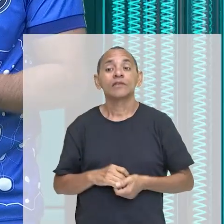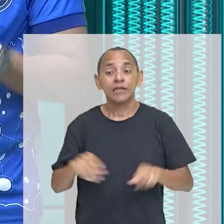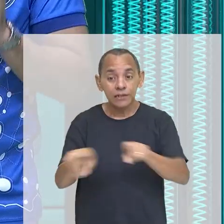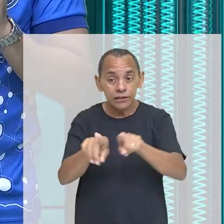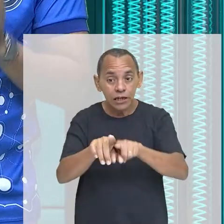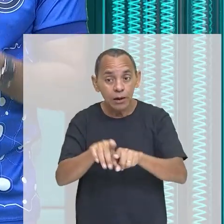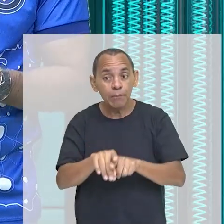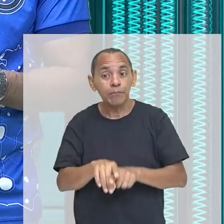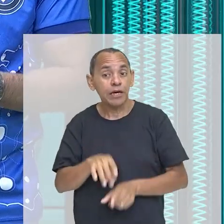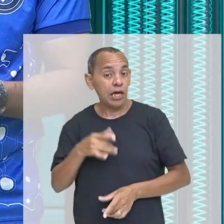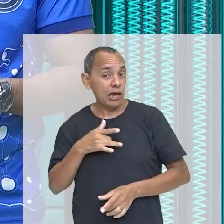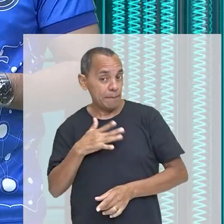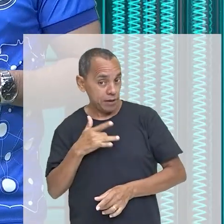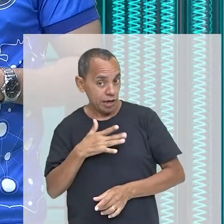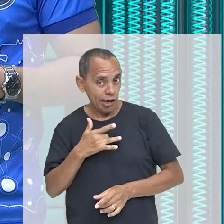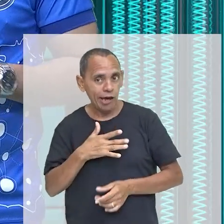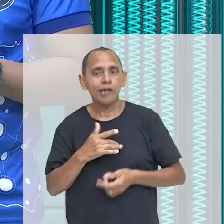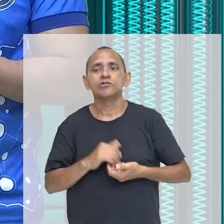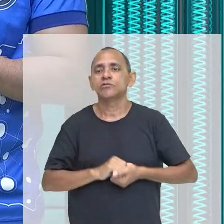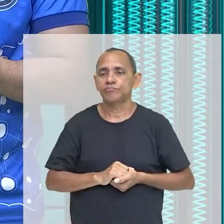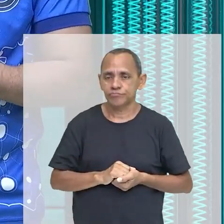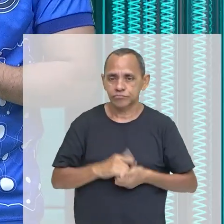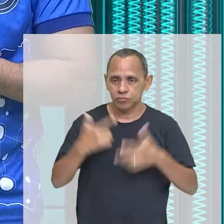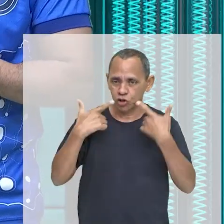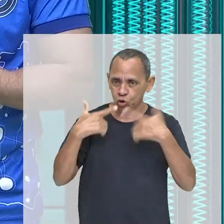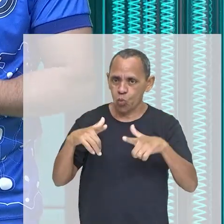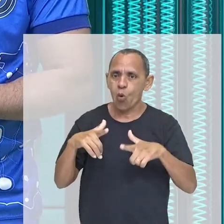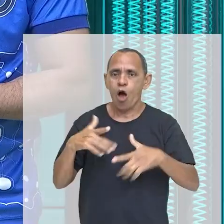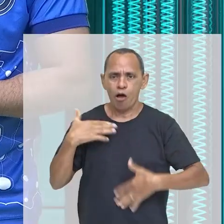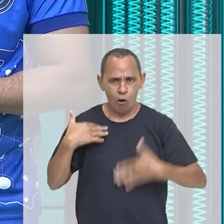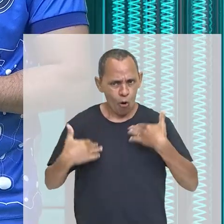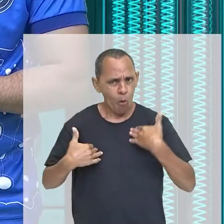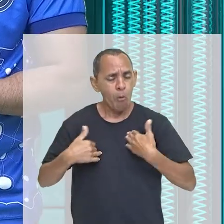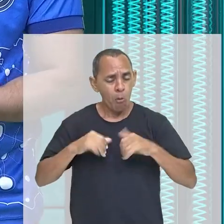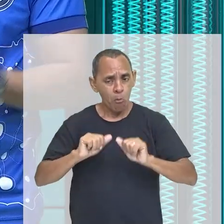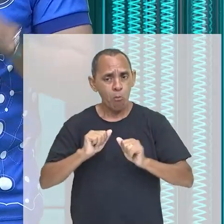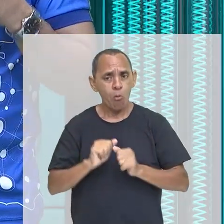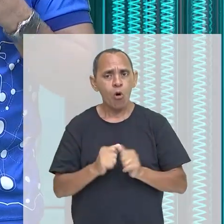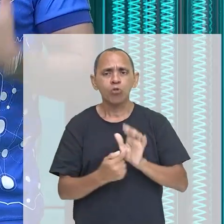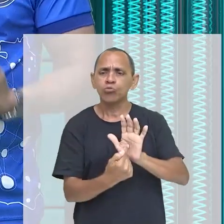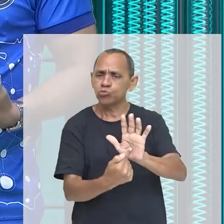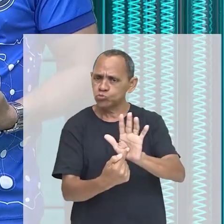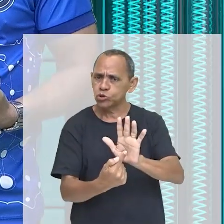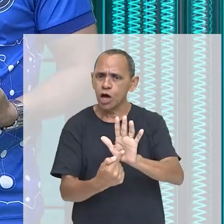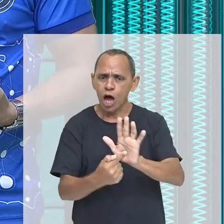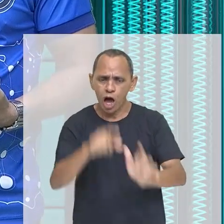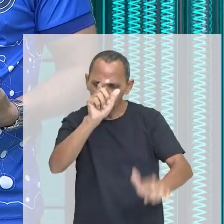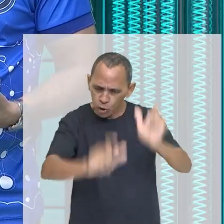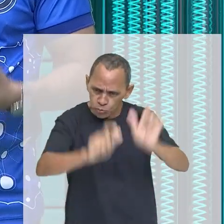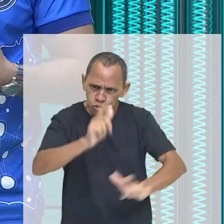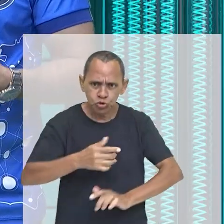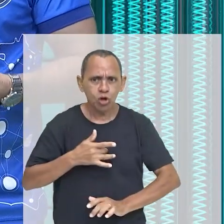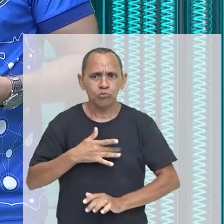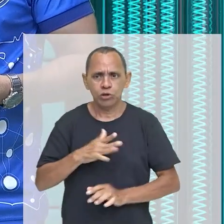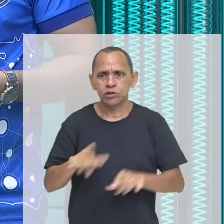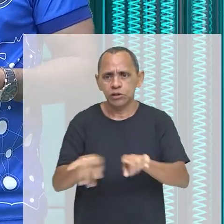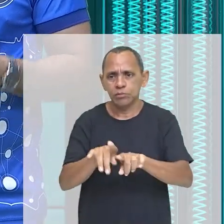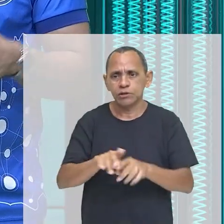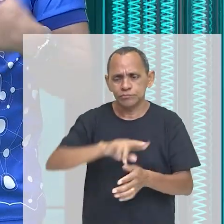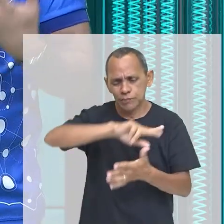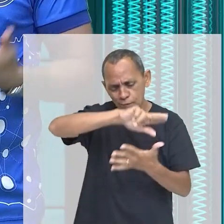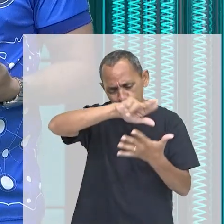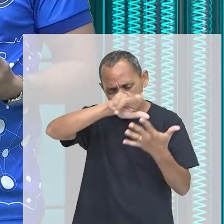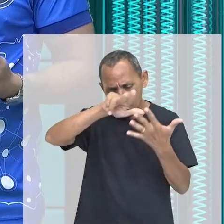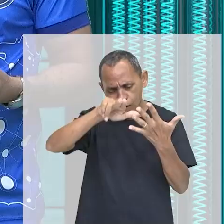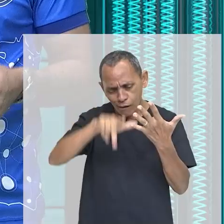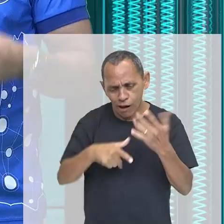medo, tá? Então a linguagem corporal também pode indicar medo, fear, ok? Então todas as linguagens corporais,